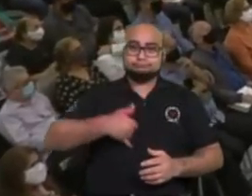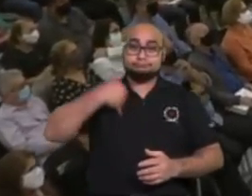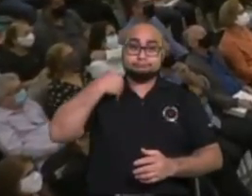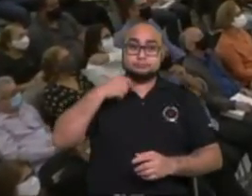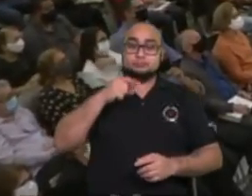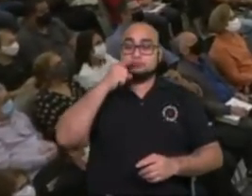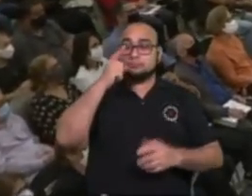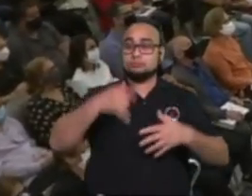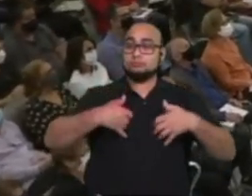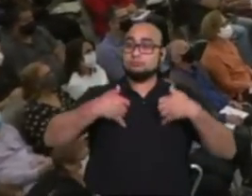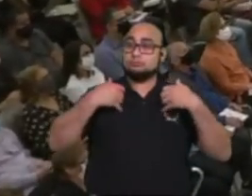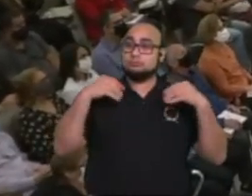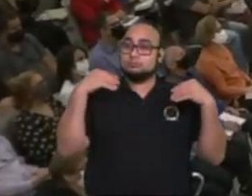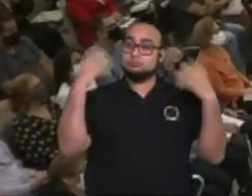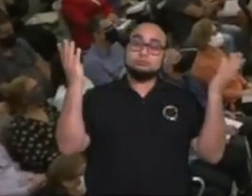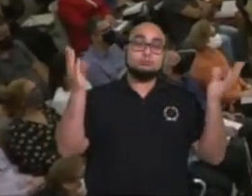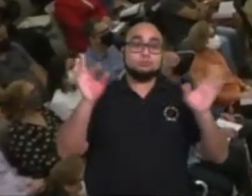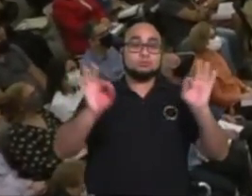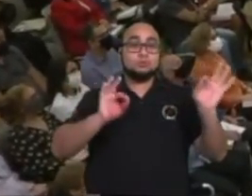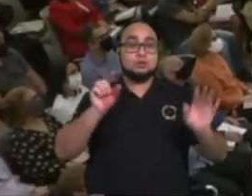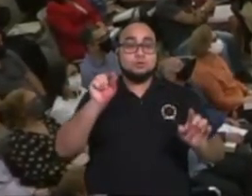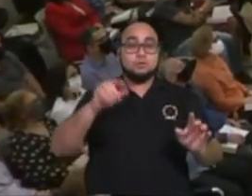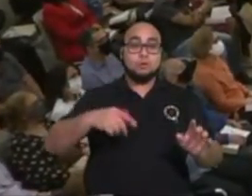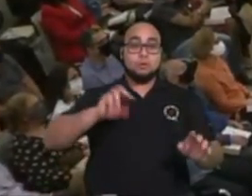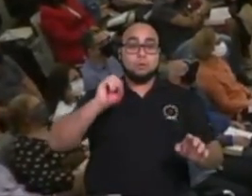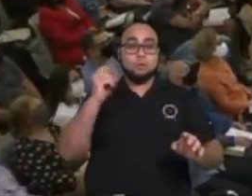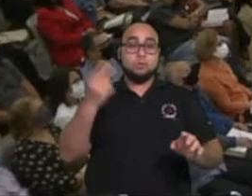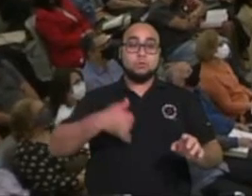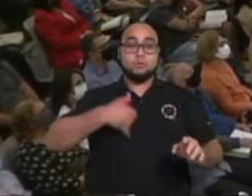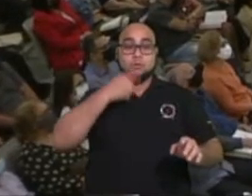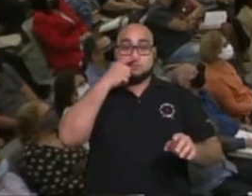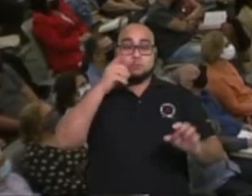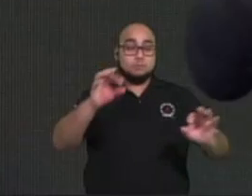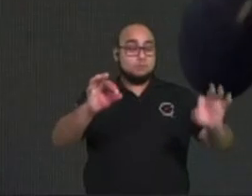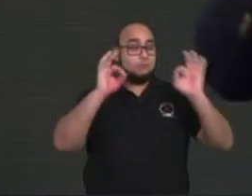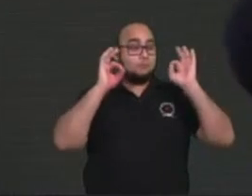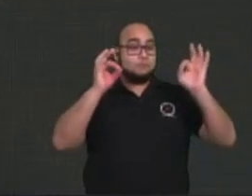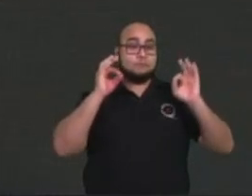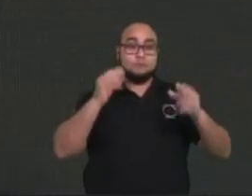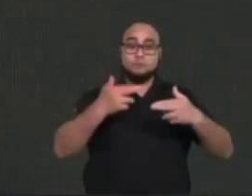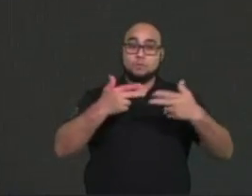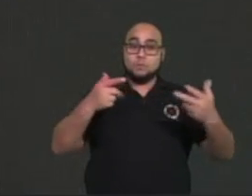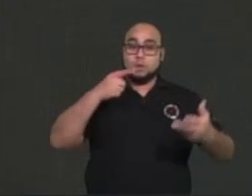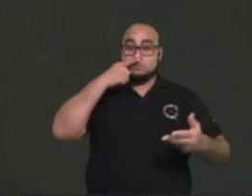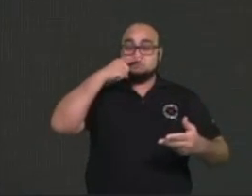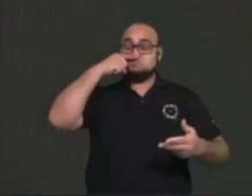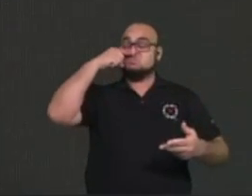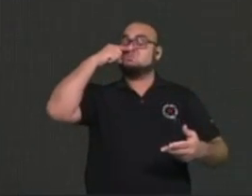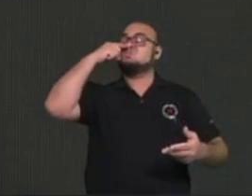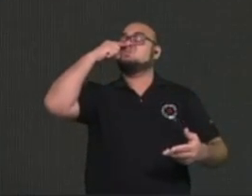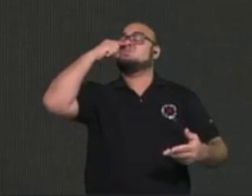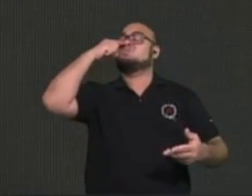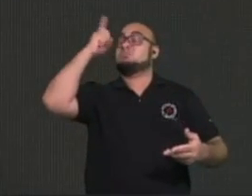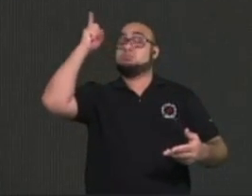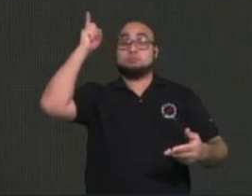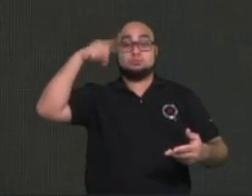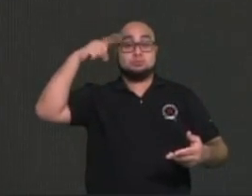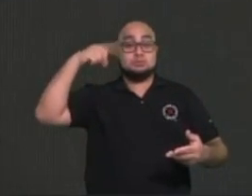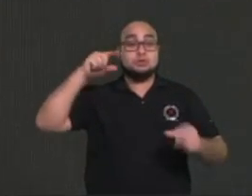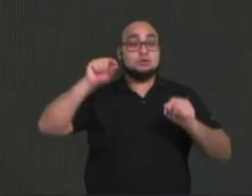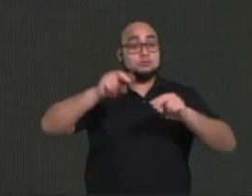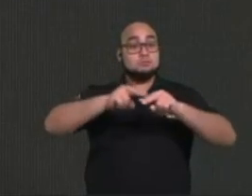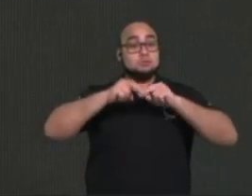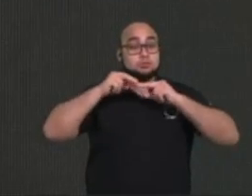fica besta pelo que é ou fica besta pelo que tem e fica besta você é besta